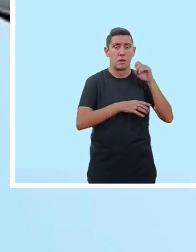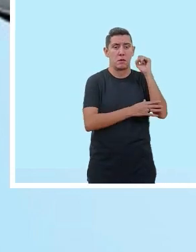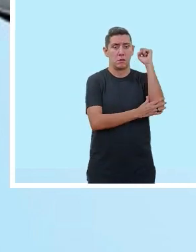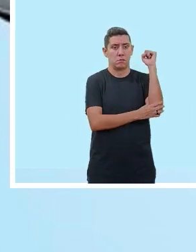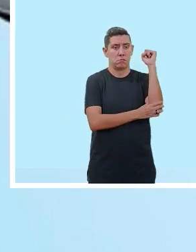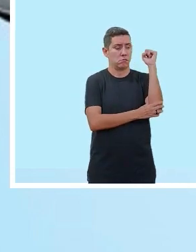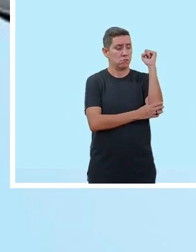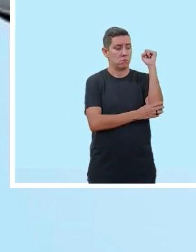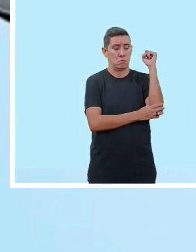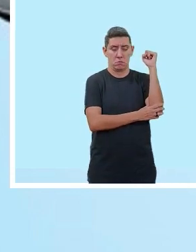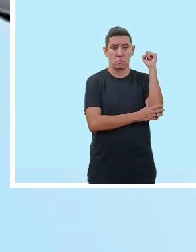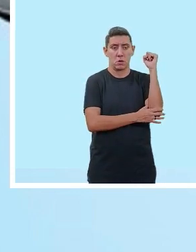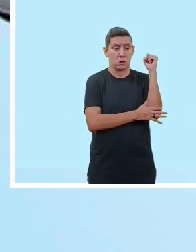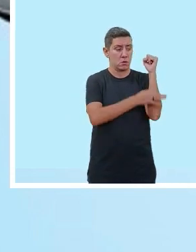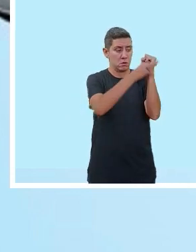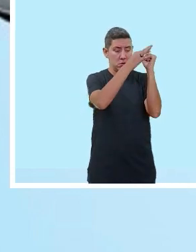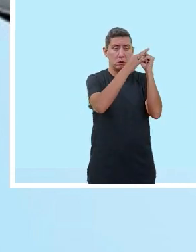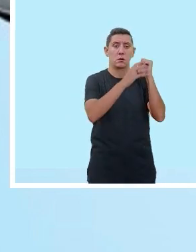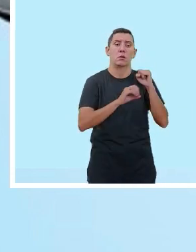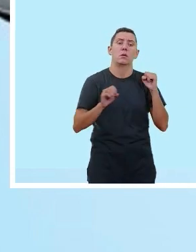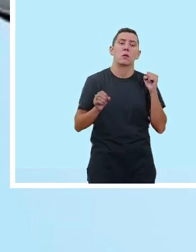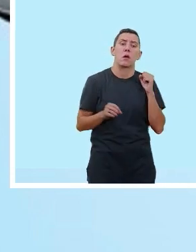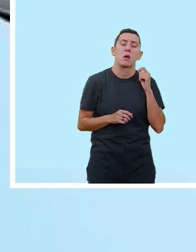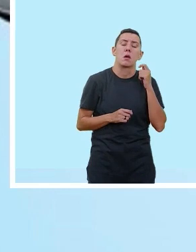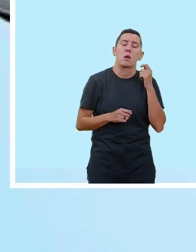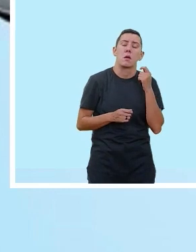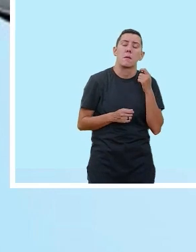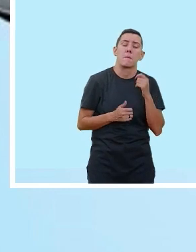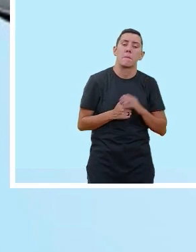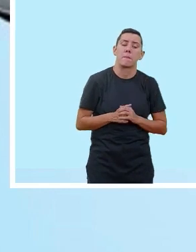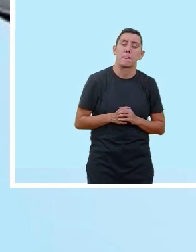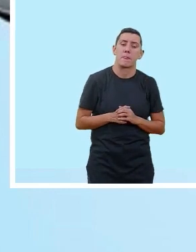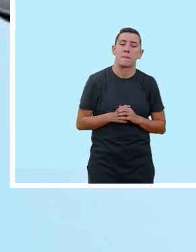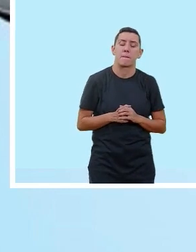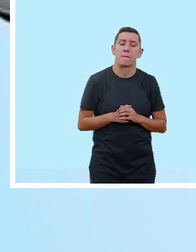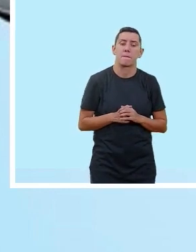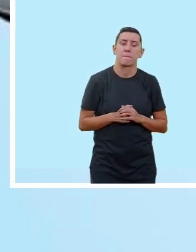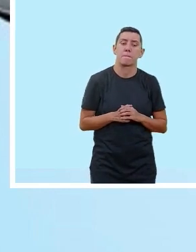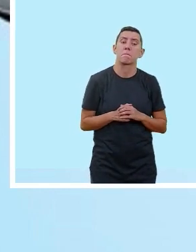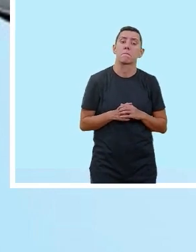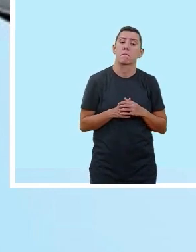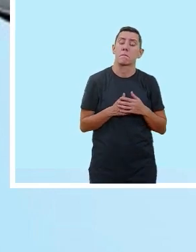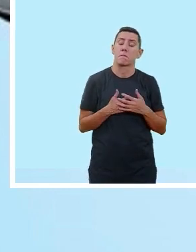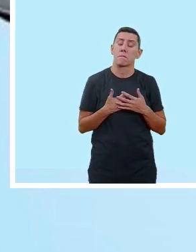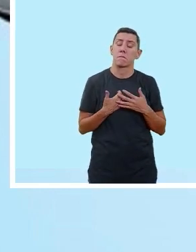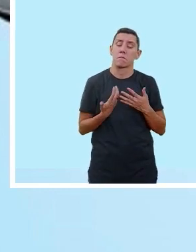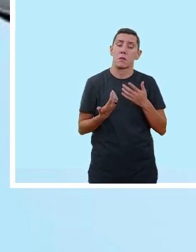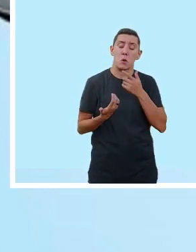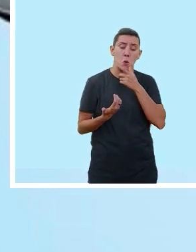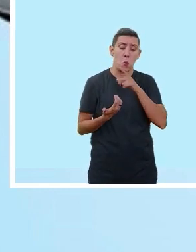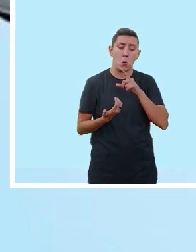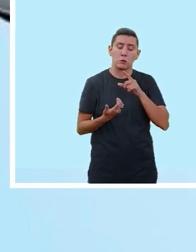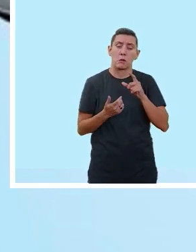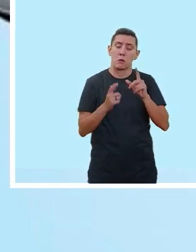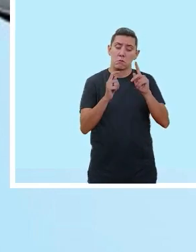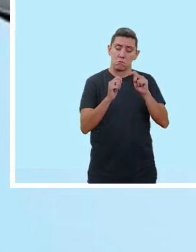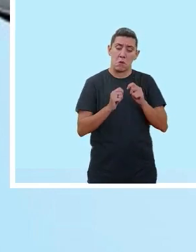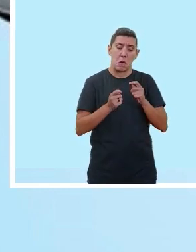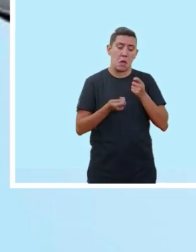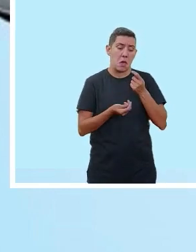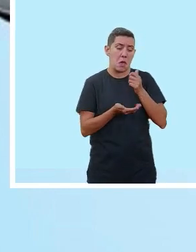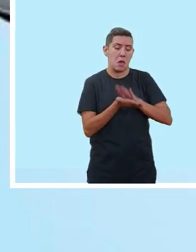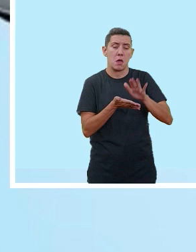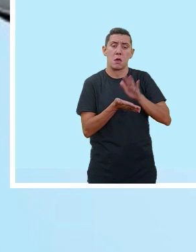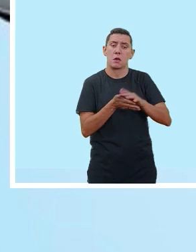externa, né? Com isso você realmente não teve que gastar com infraestrutura para criar um